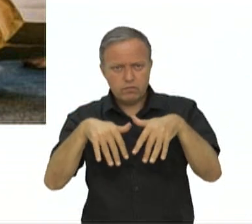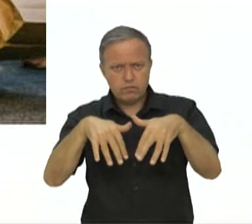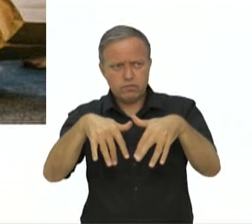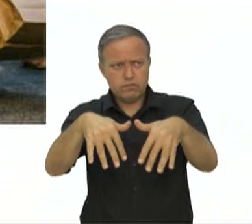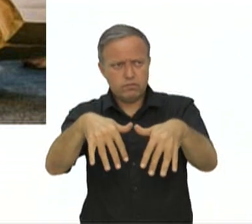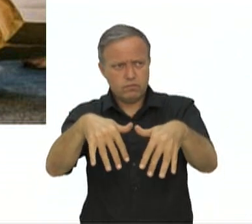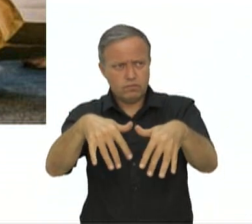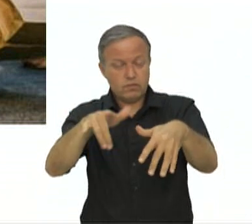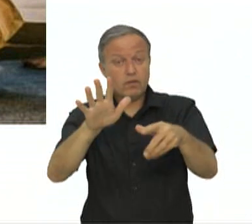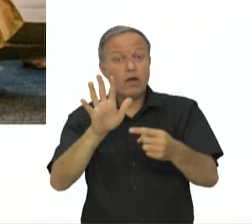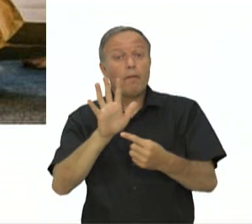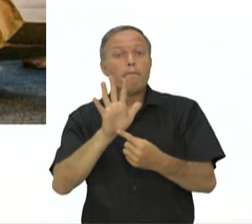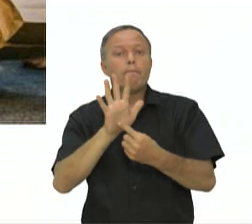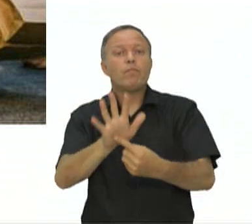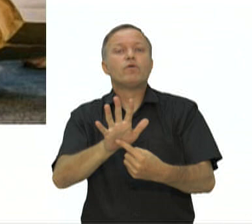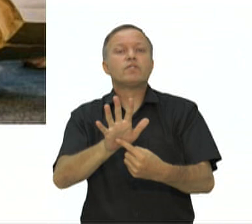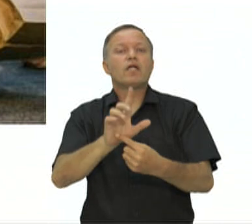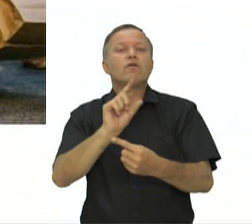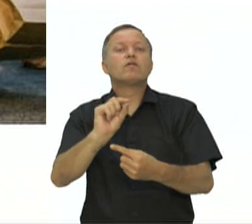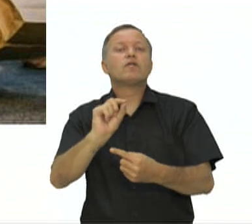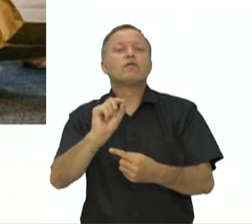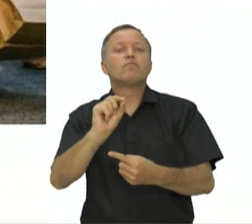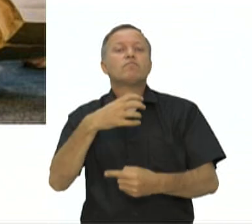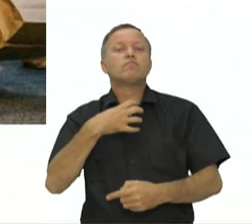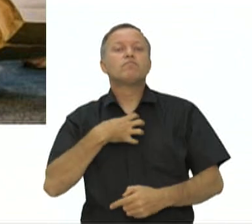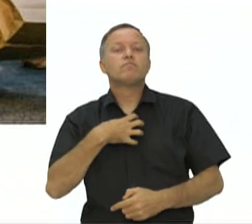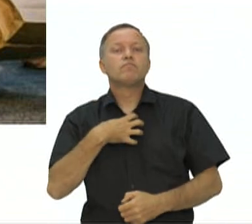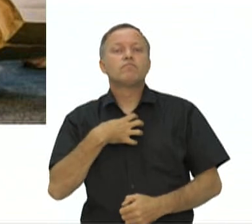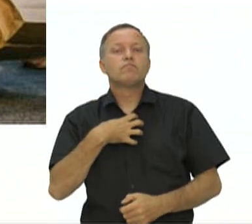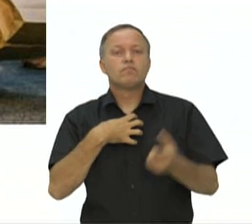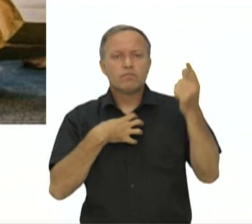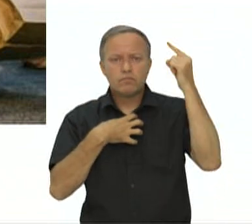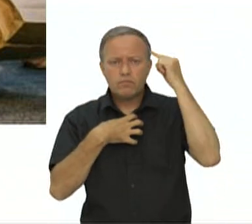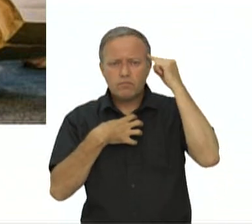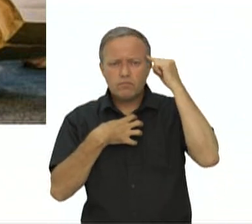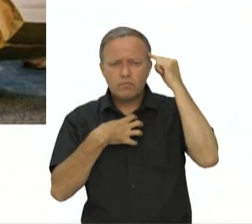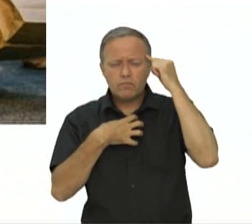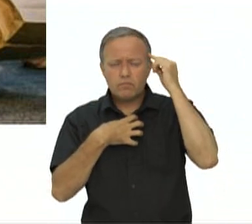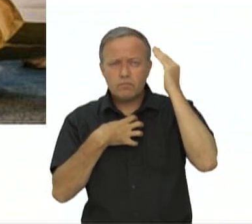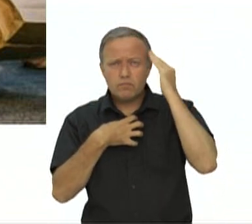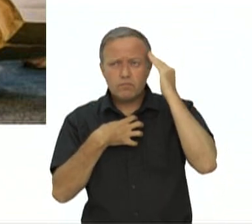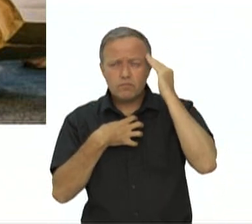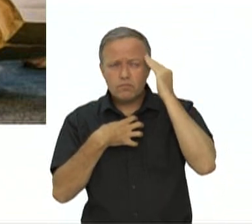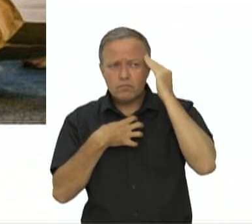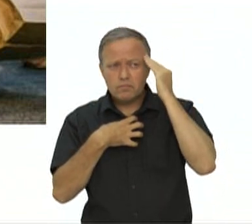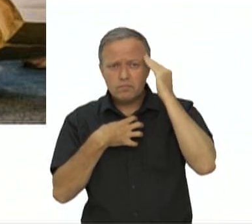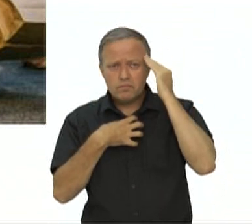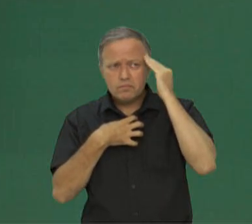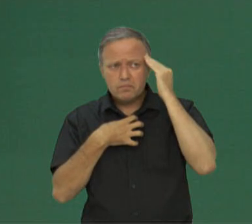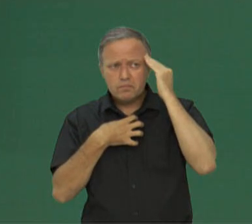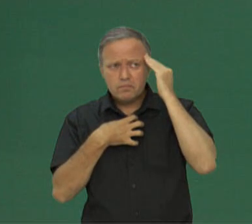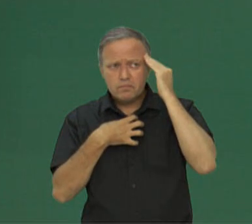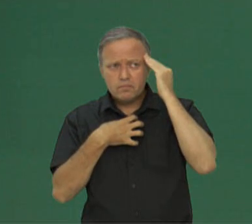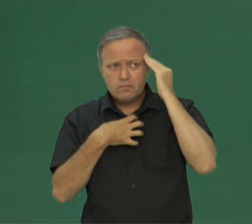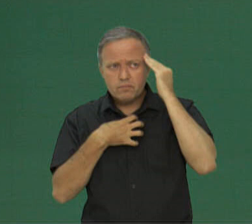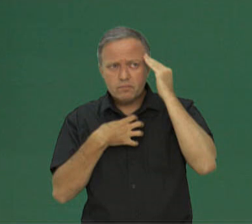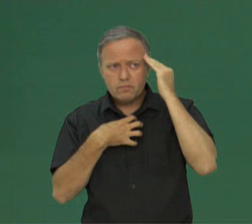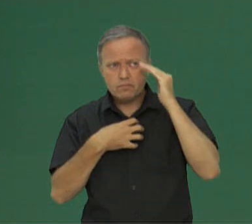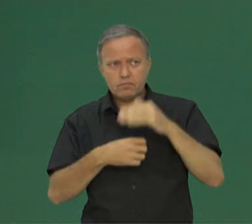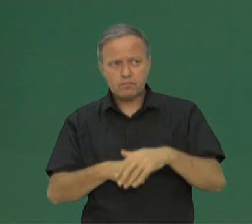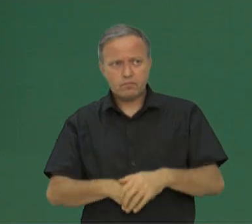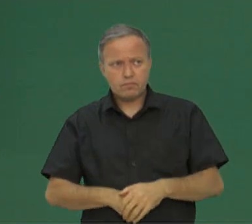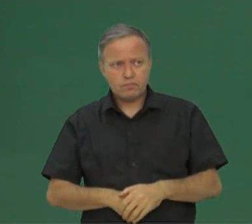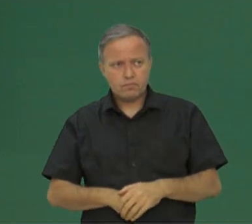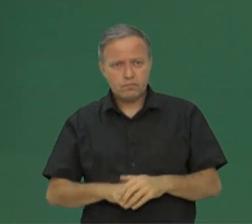intuito, ela tem alguma ideia, ela quer que a gente pense e reflita sobre algo aqui? Sim.